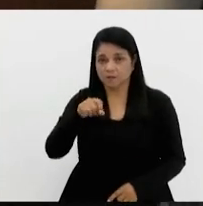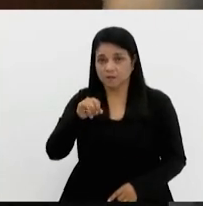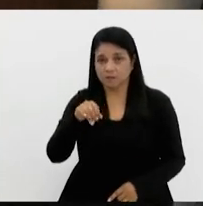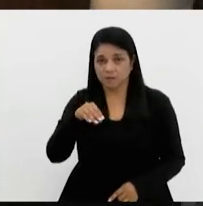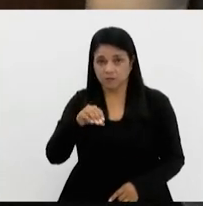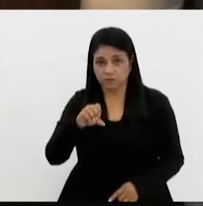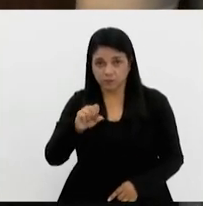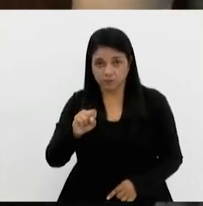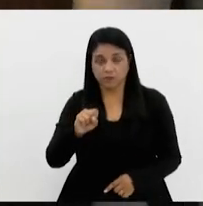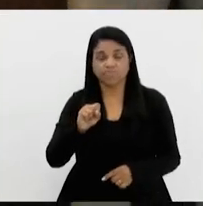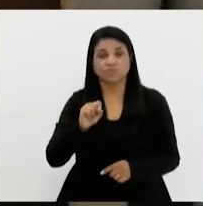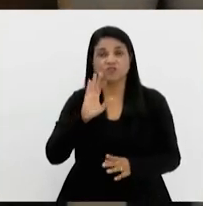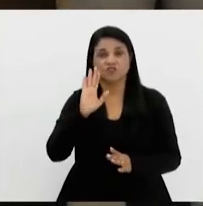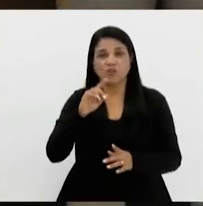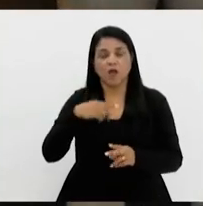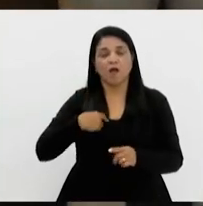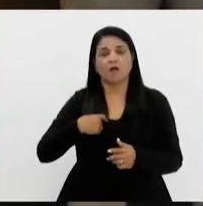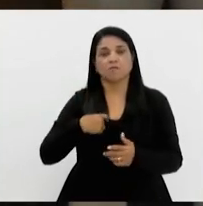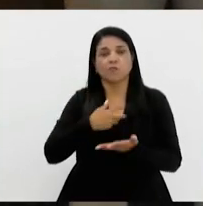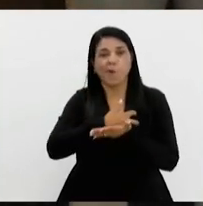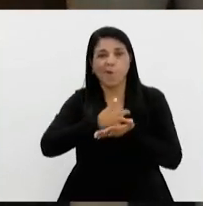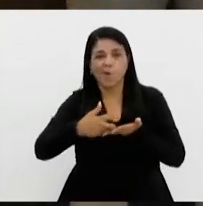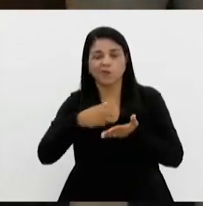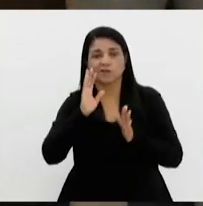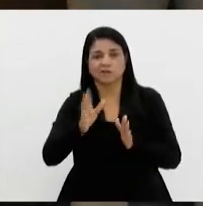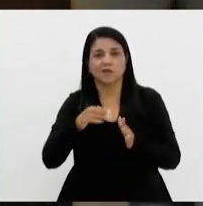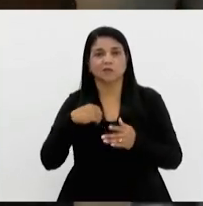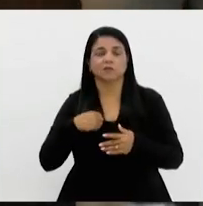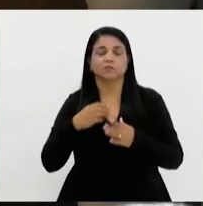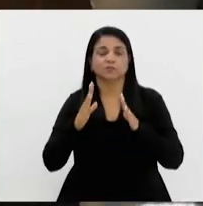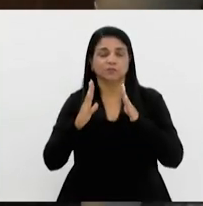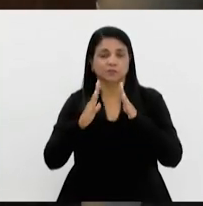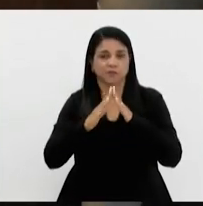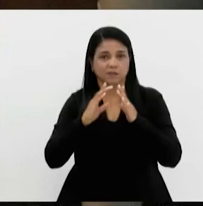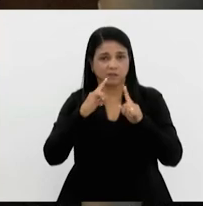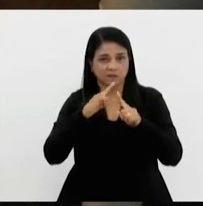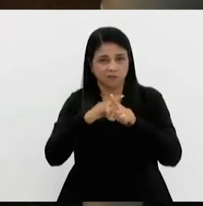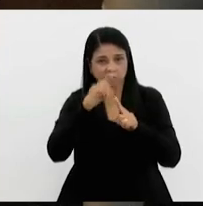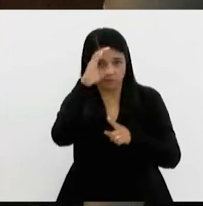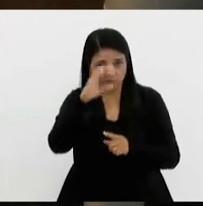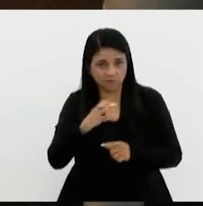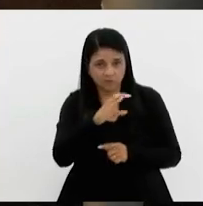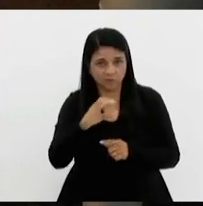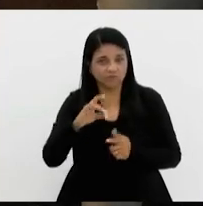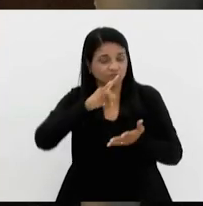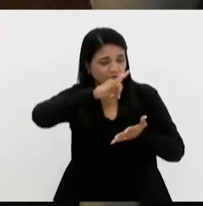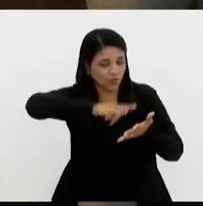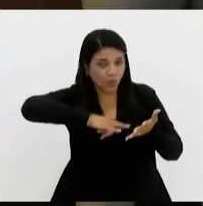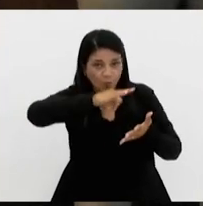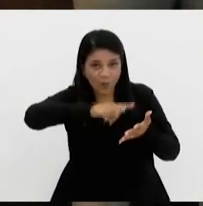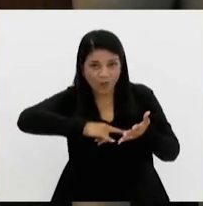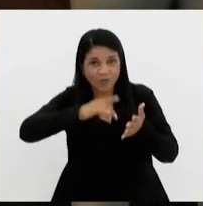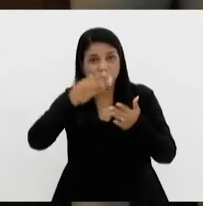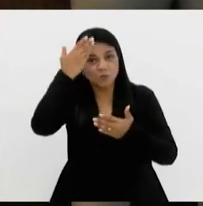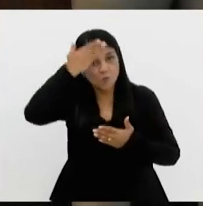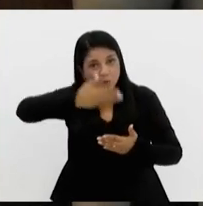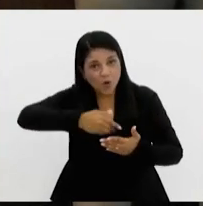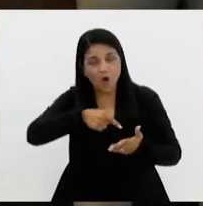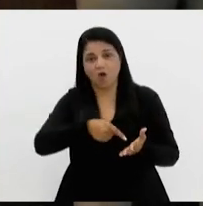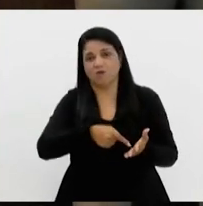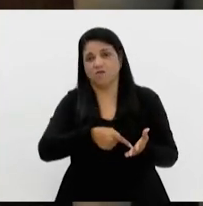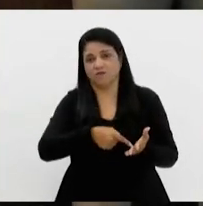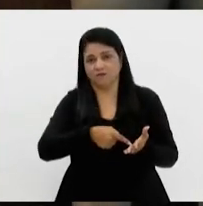condenado oficialmente pelo magistério da Igreja por meio de vários documentos e